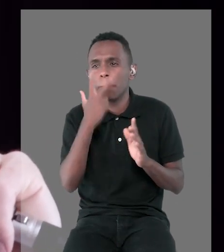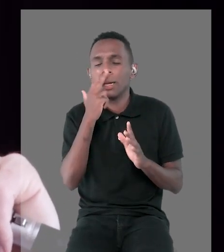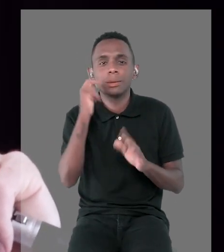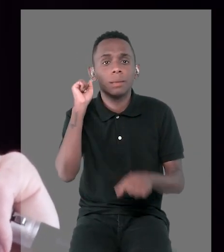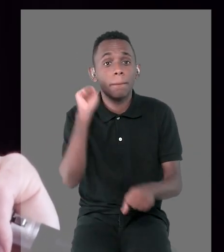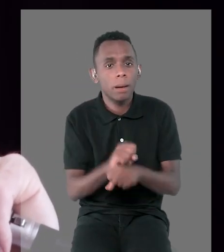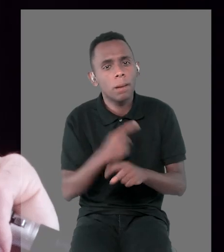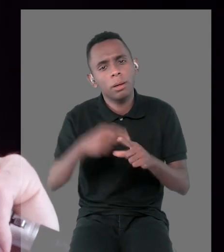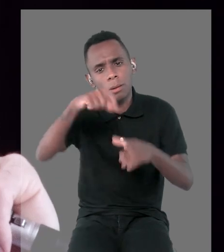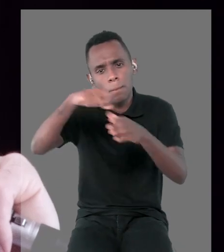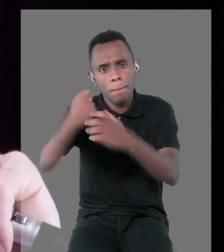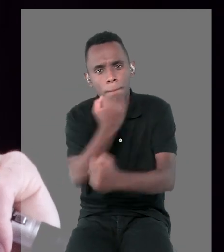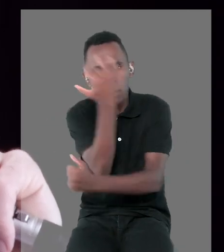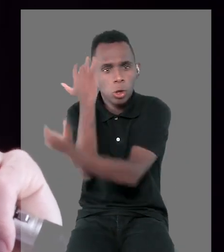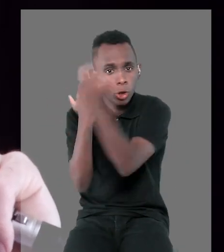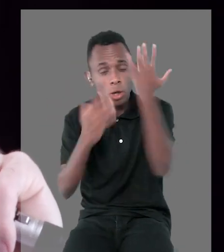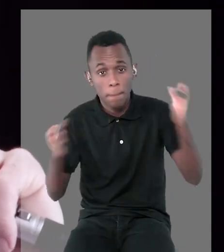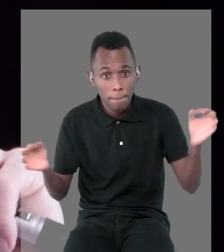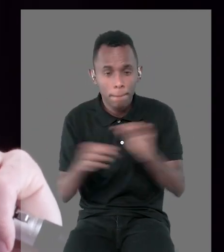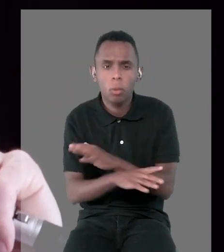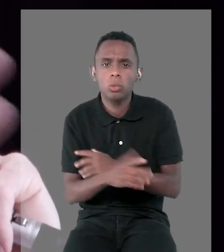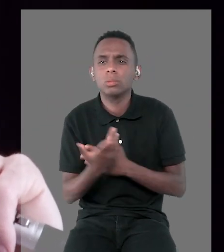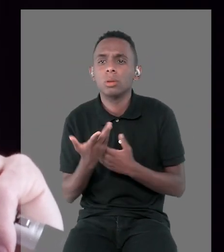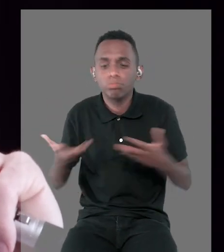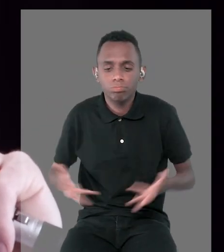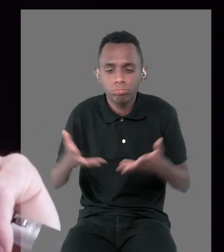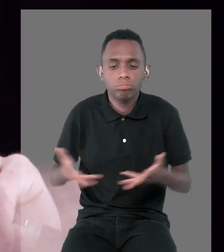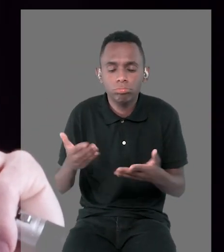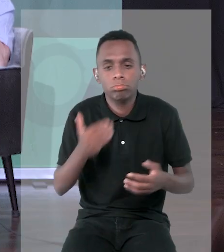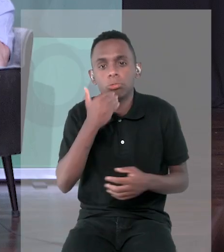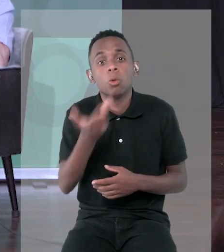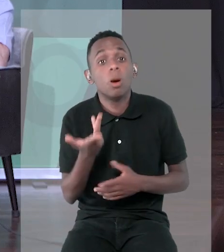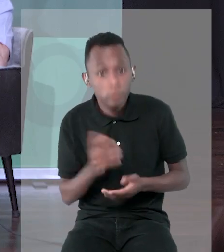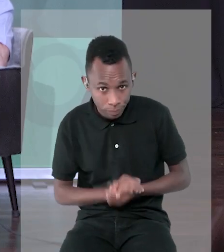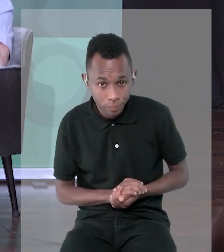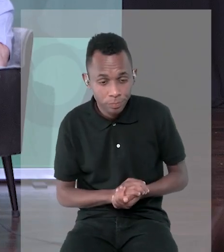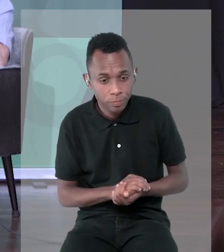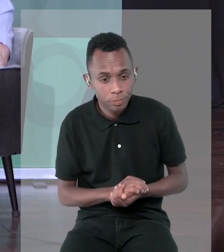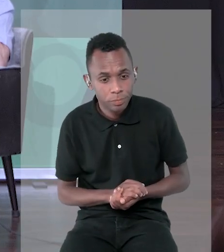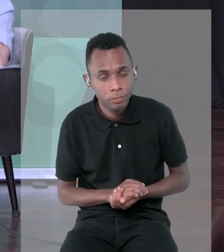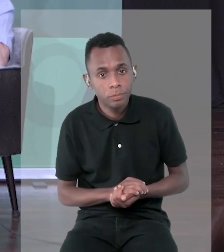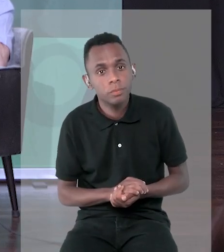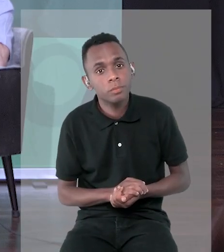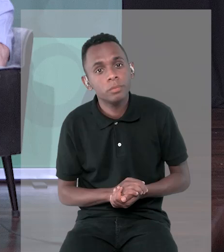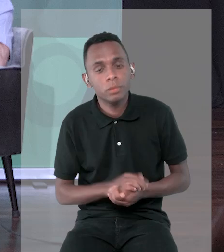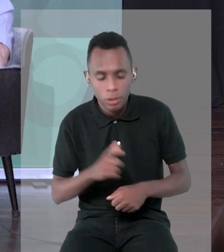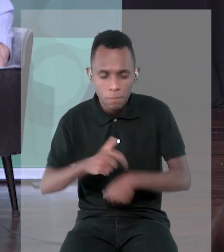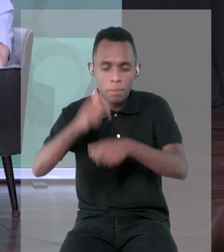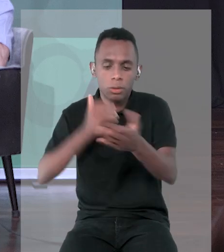gente já tinha plantado a floresta e a gente não tinha mais um motor para nos levar para frente. Né? Então esse foi o